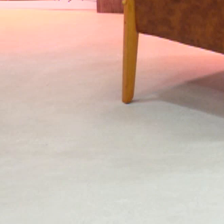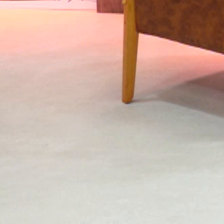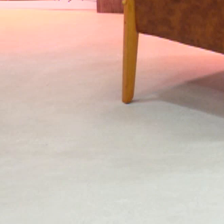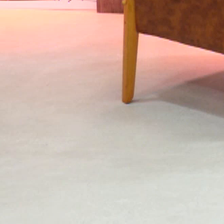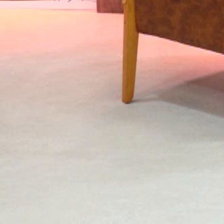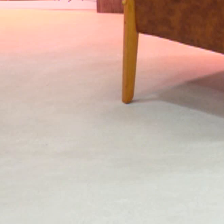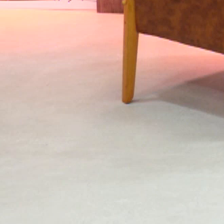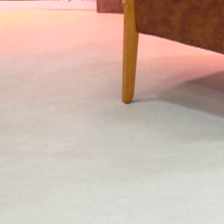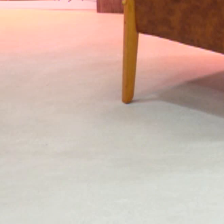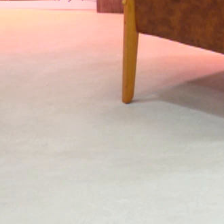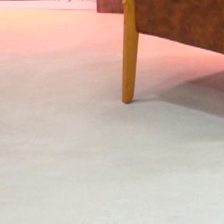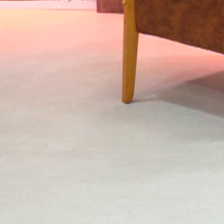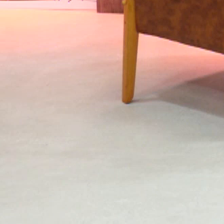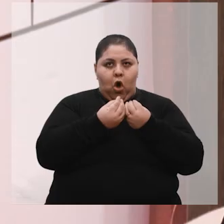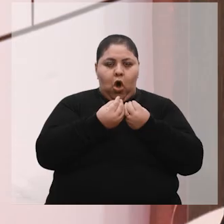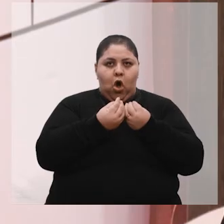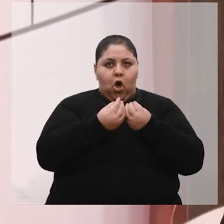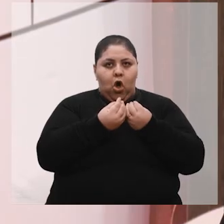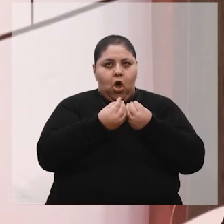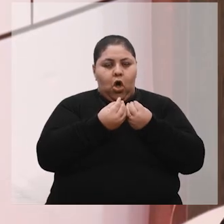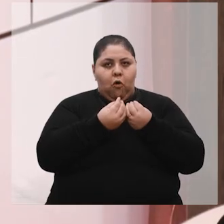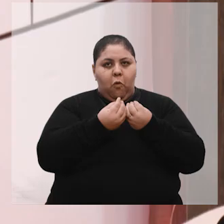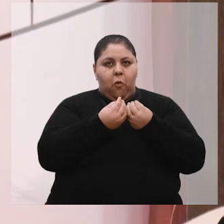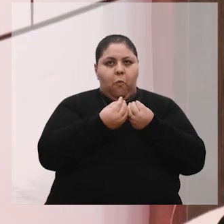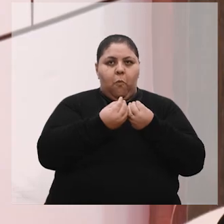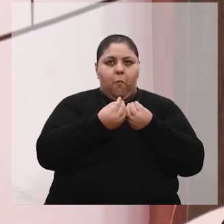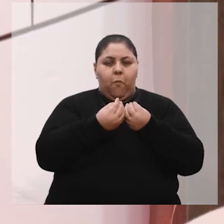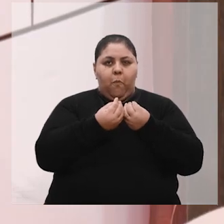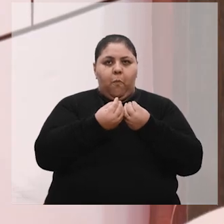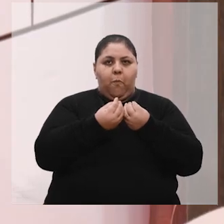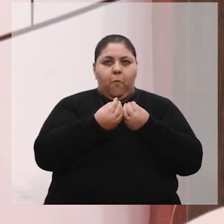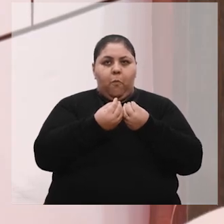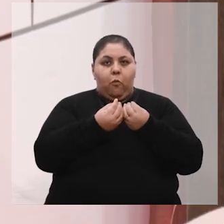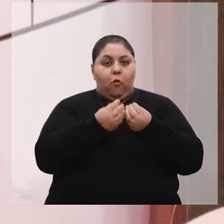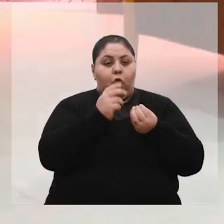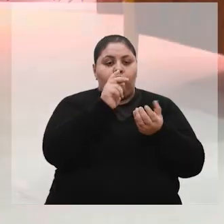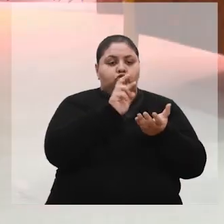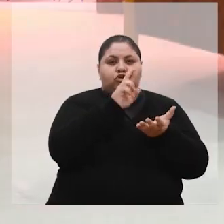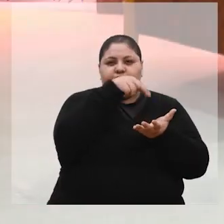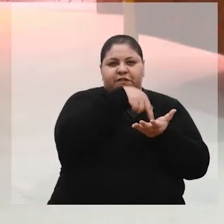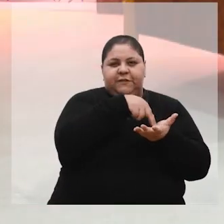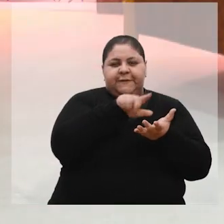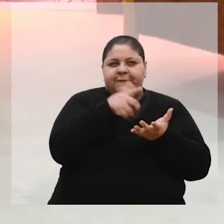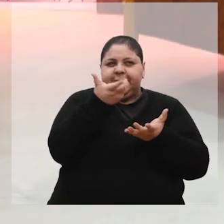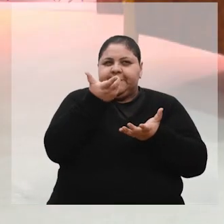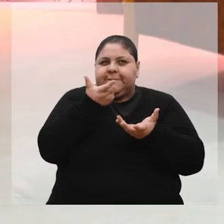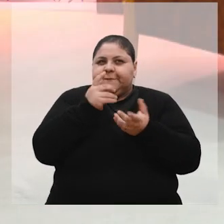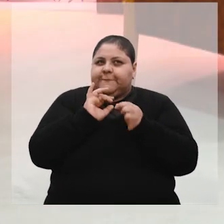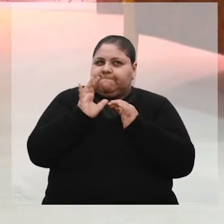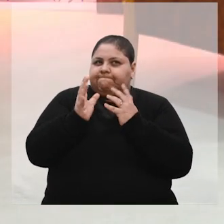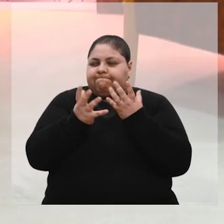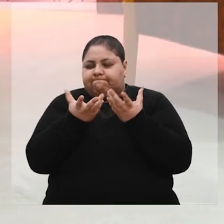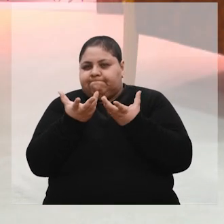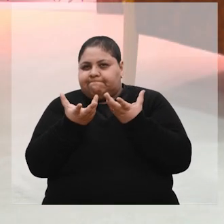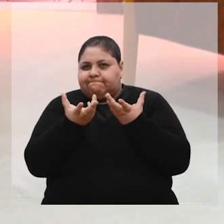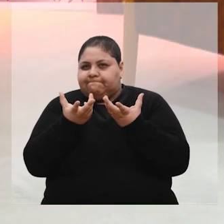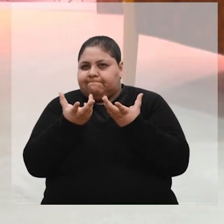mim. Como se fosse, né? Como se fosse real. Eu queria deixar um pouquinho mais